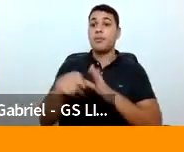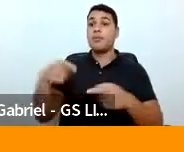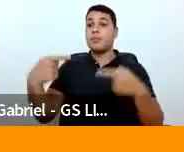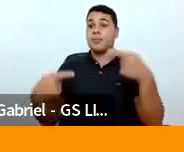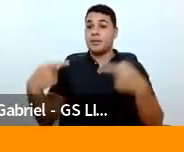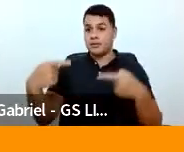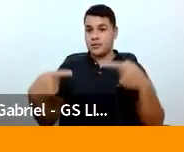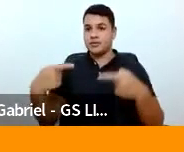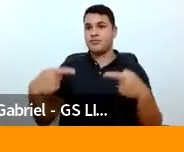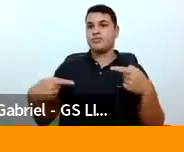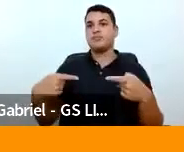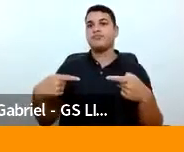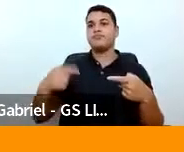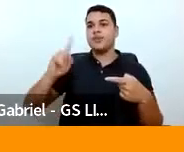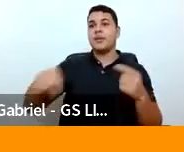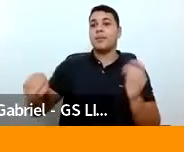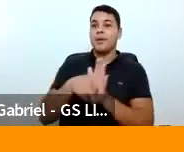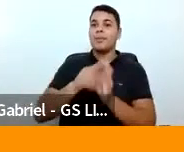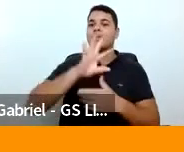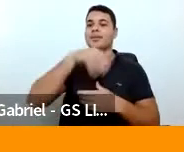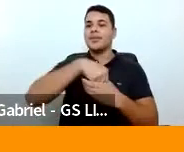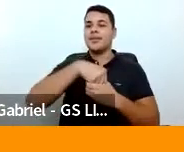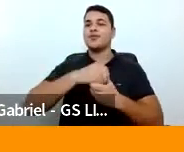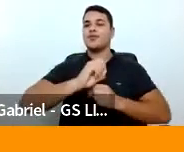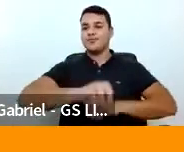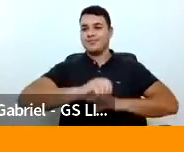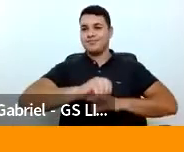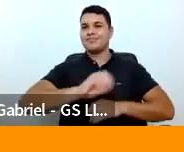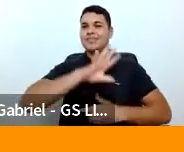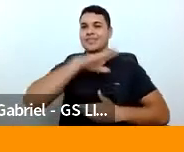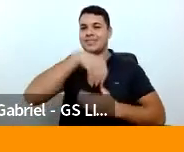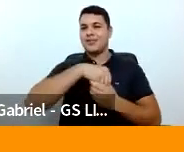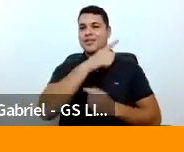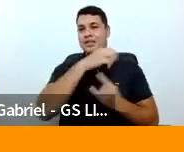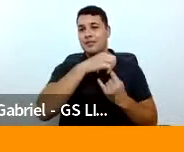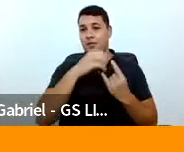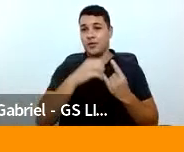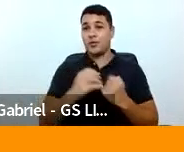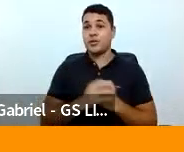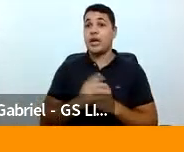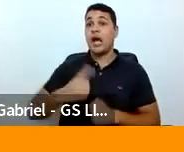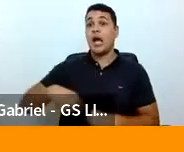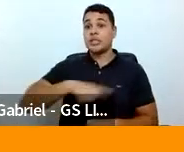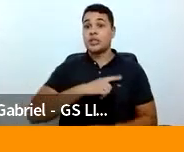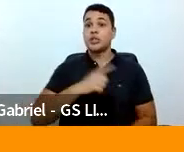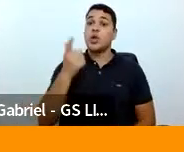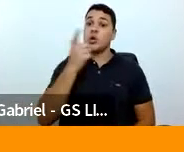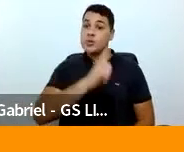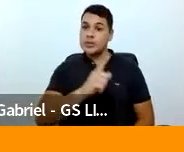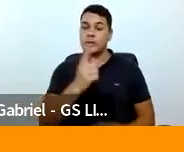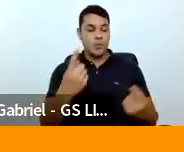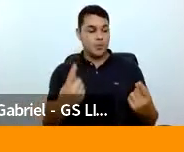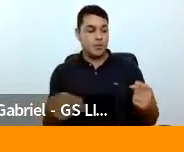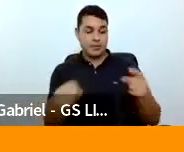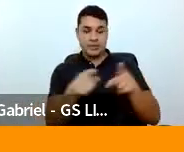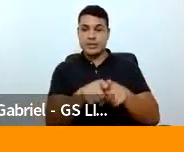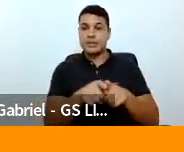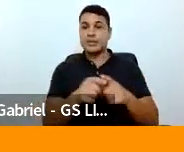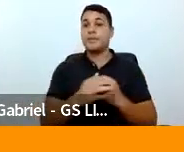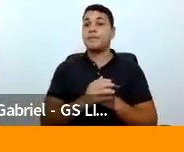pós-graduação da Fiocruz, né? E a gente conseguiu, né, parceria, assim, juntamente com outras, com